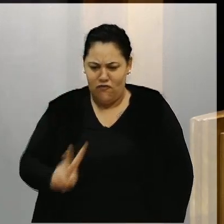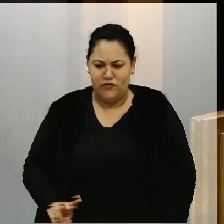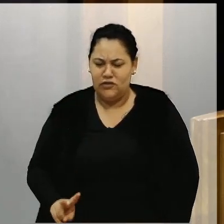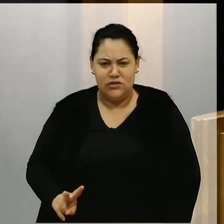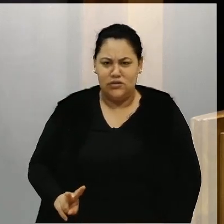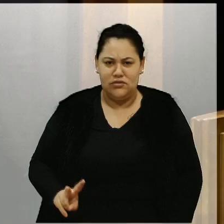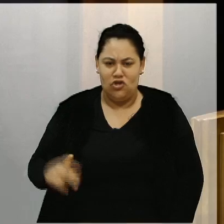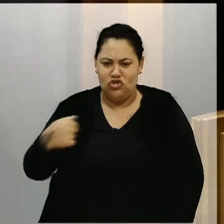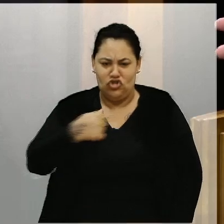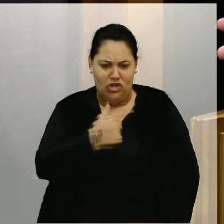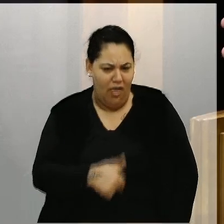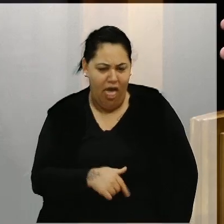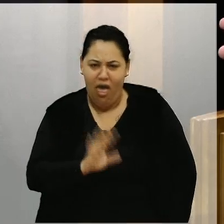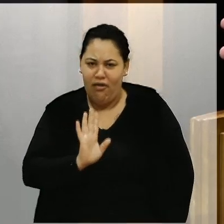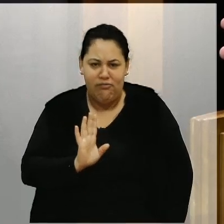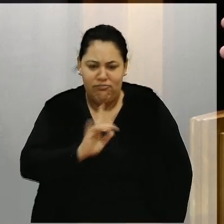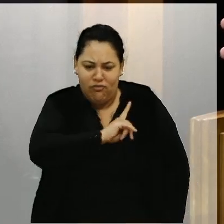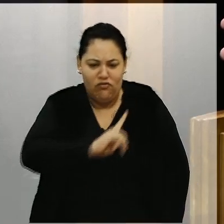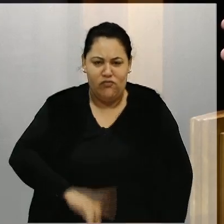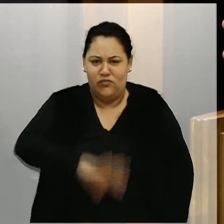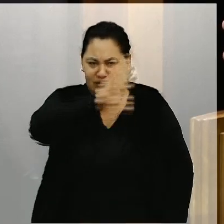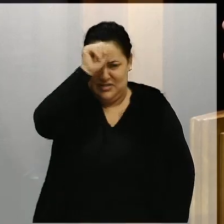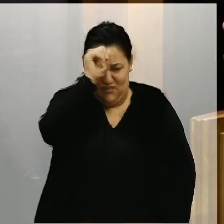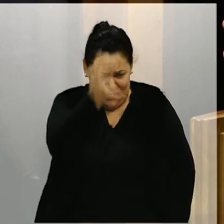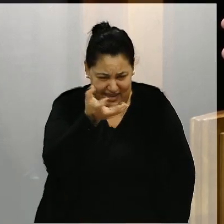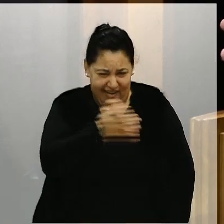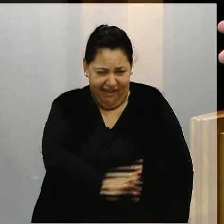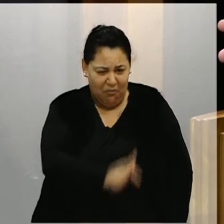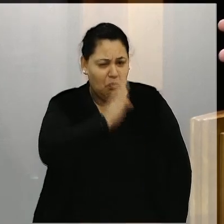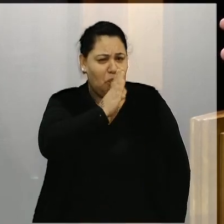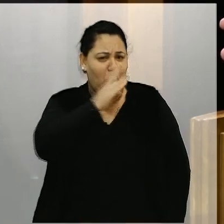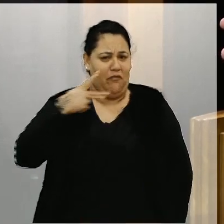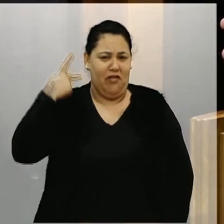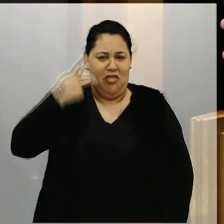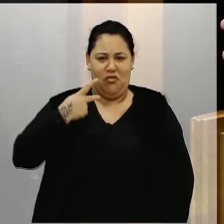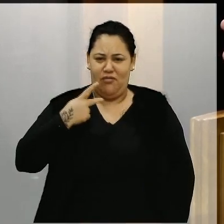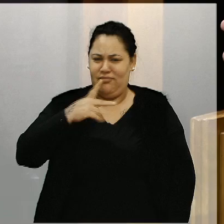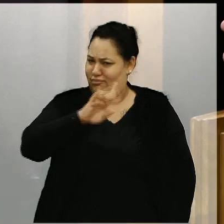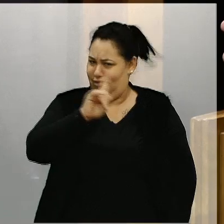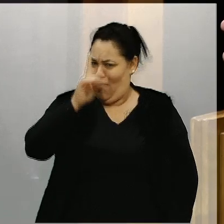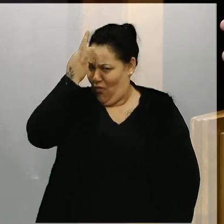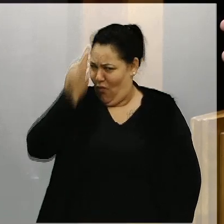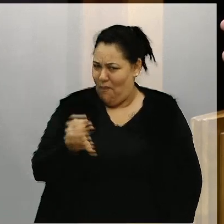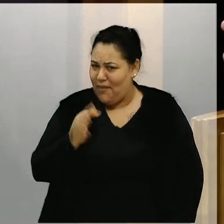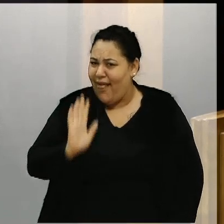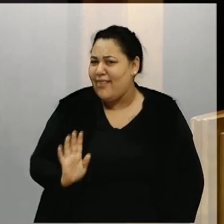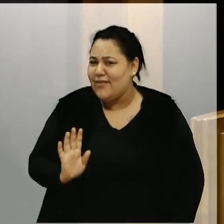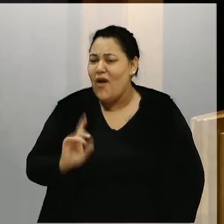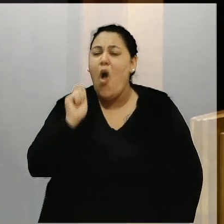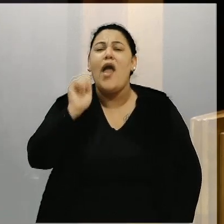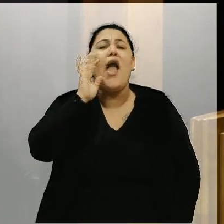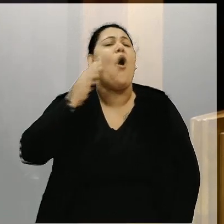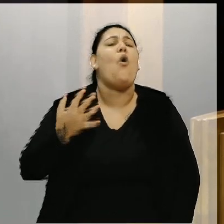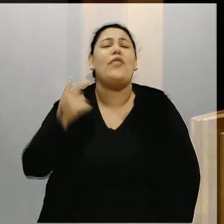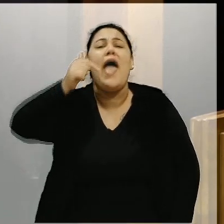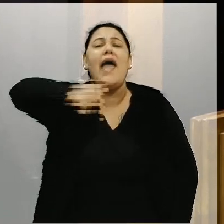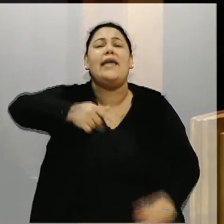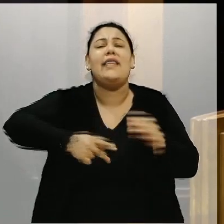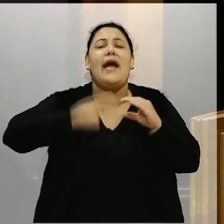não estamos na China. Governo municipal quer calar vereador? Não estou entendendo. que está acontecendo aqui nessa